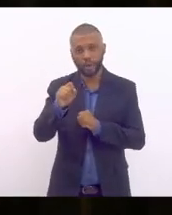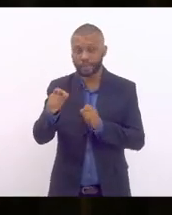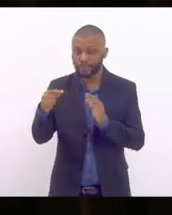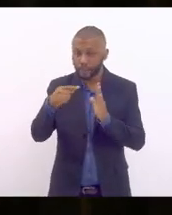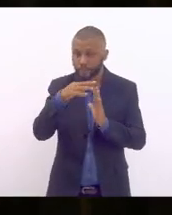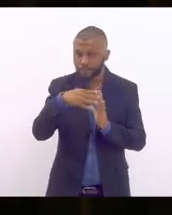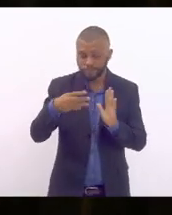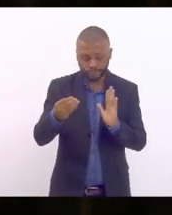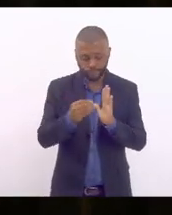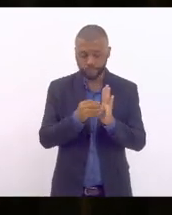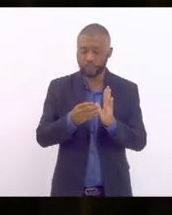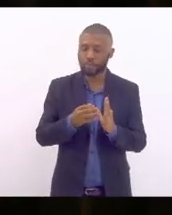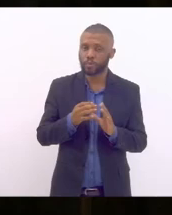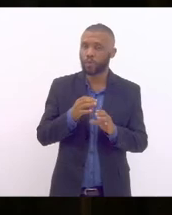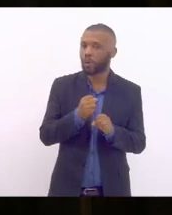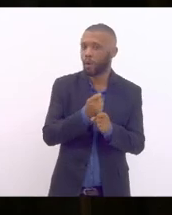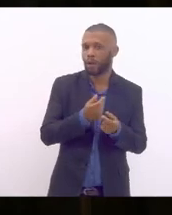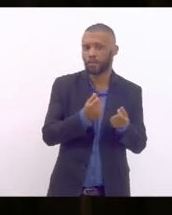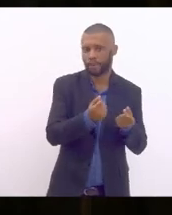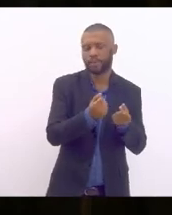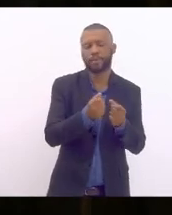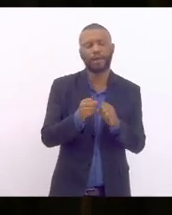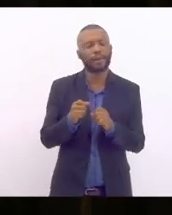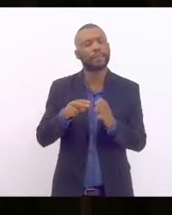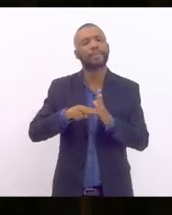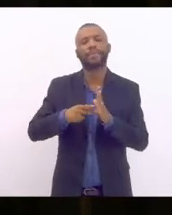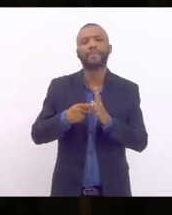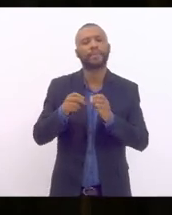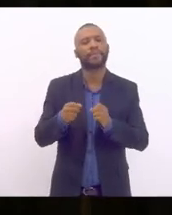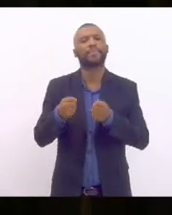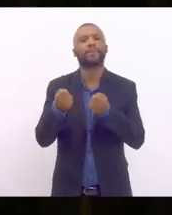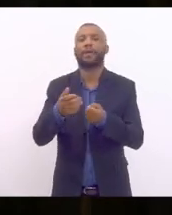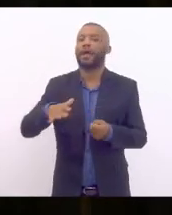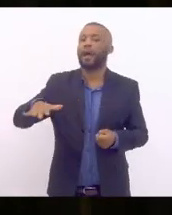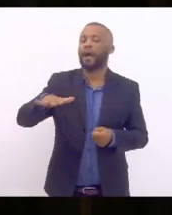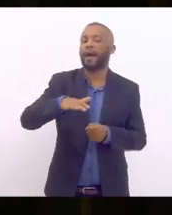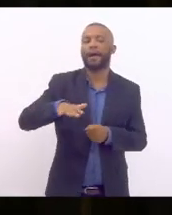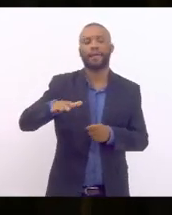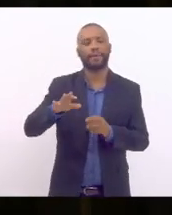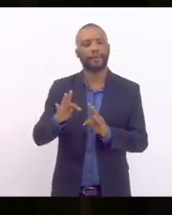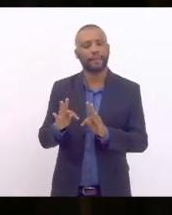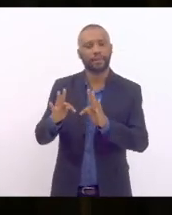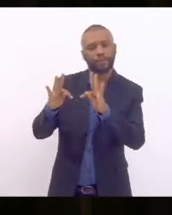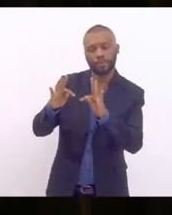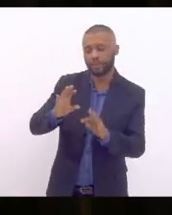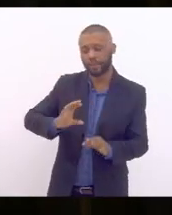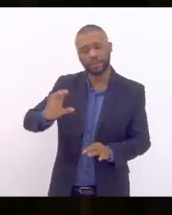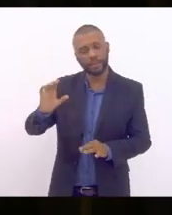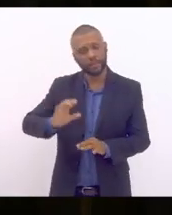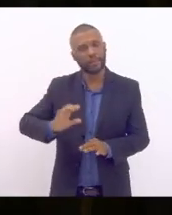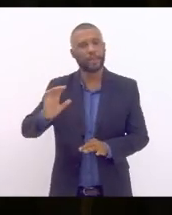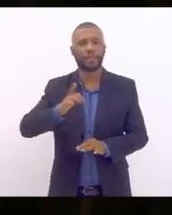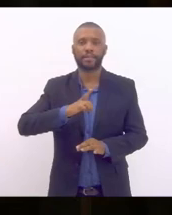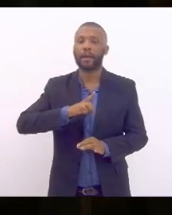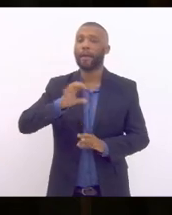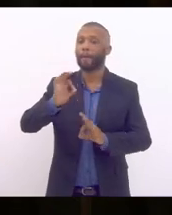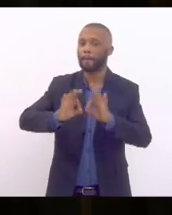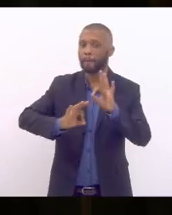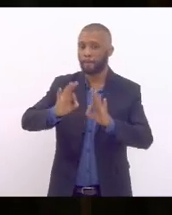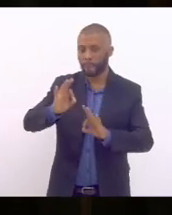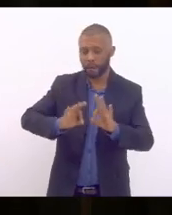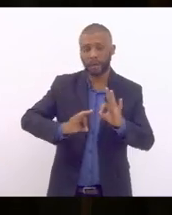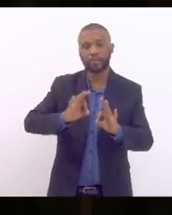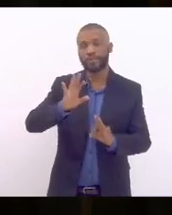defender a Ciência Tecnologia é defender como o professor Maurício falou muito bem que existe o plano nacional